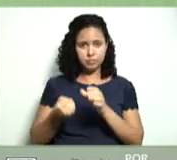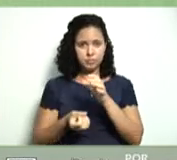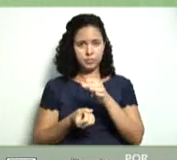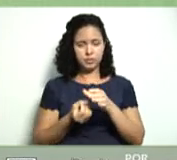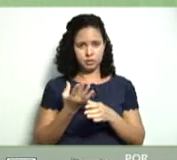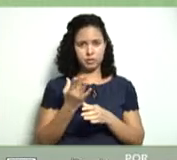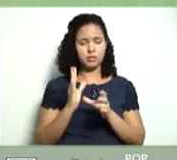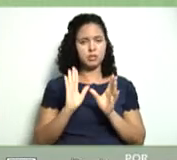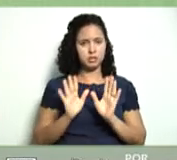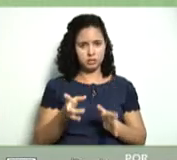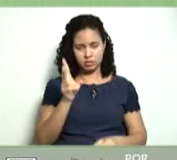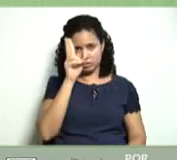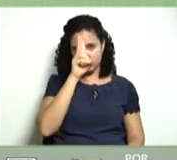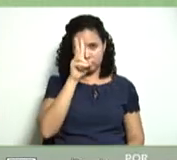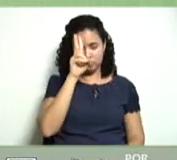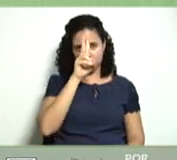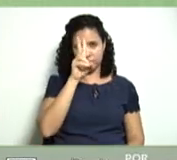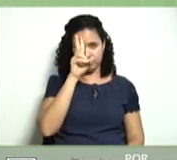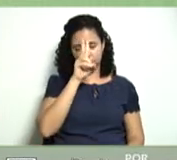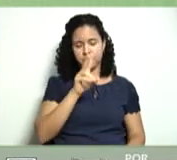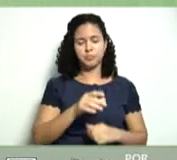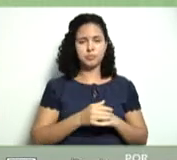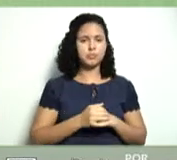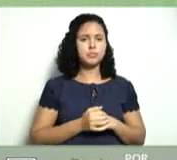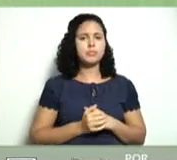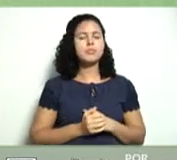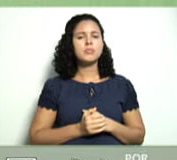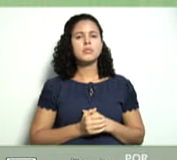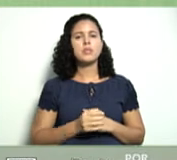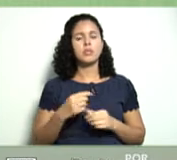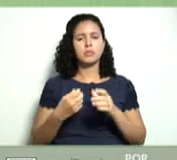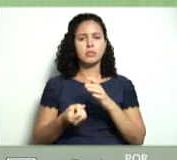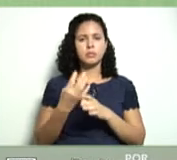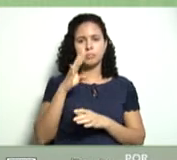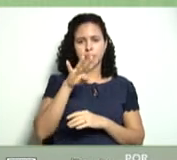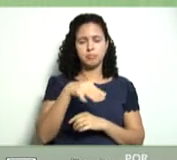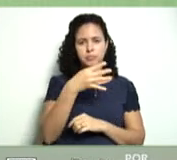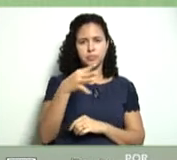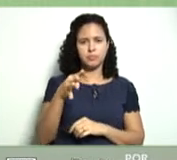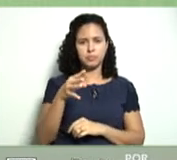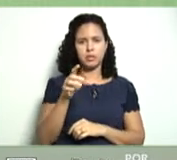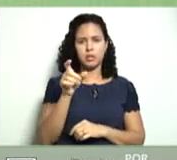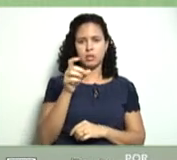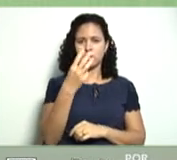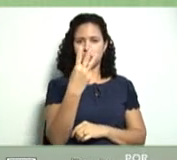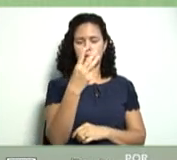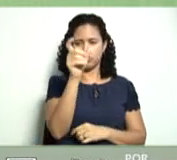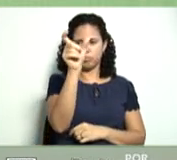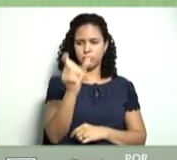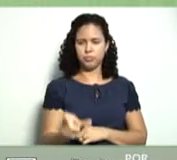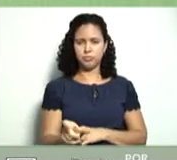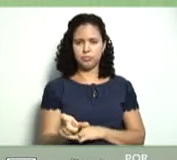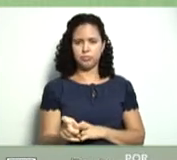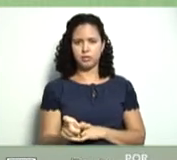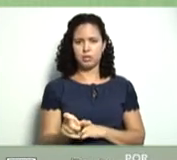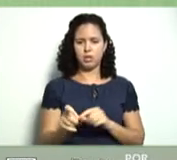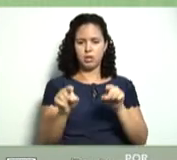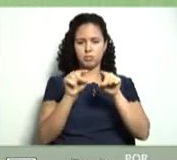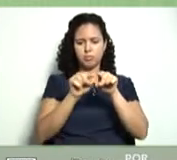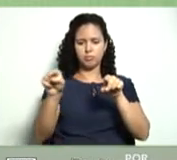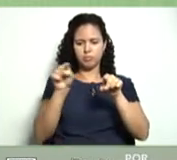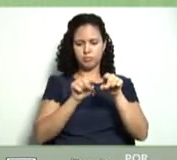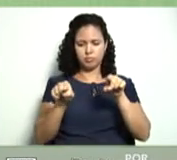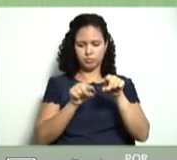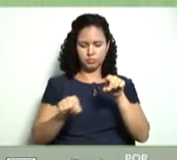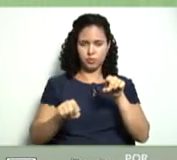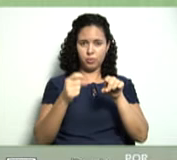nós fizemos anteriormente onde eu criei na tabela com três colunas e oito linhas porém se eu